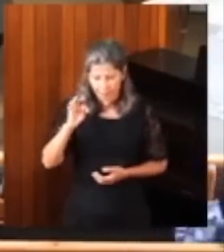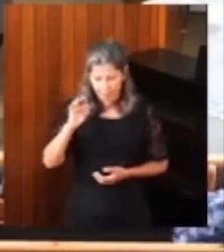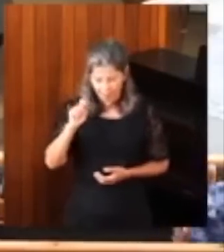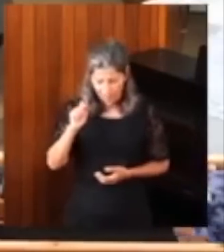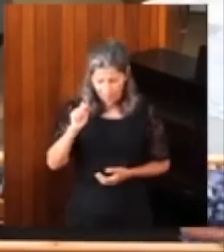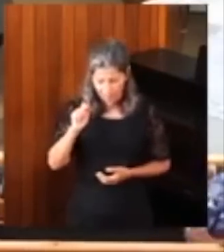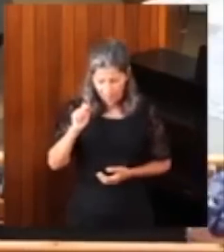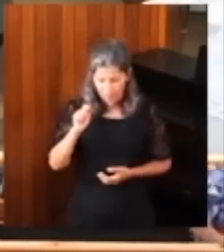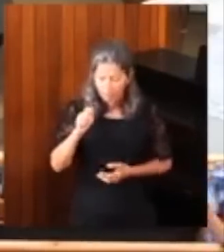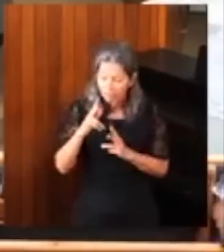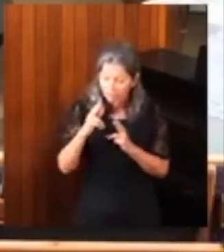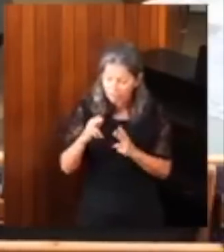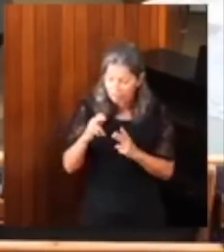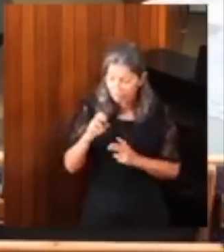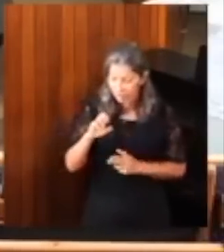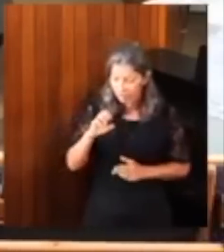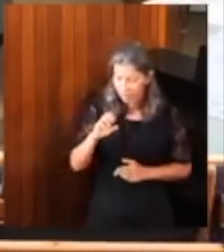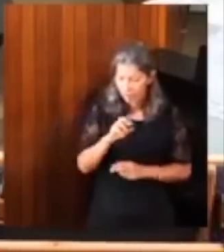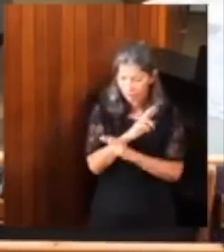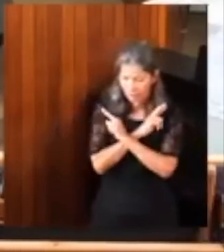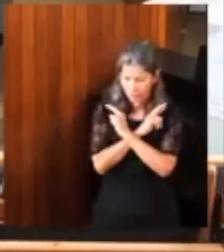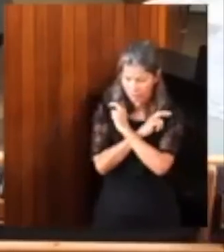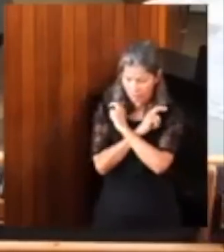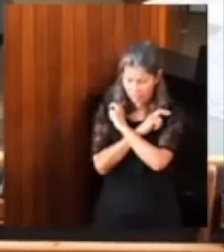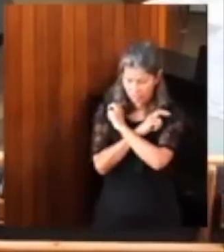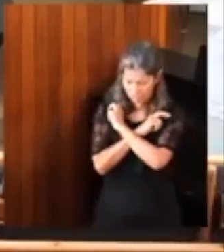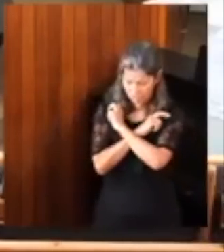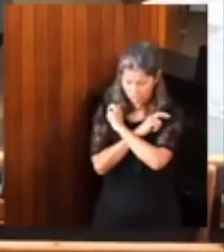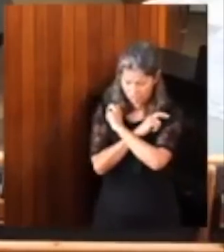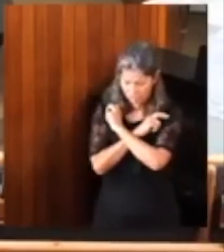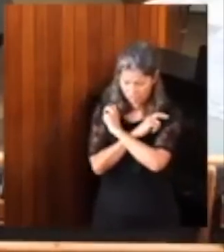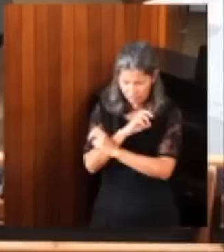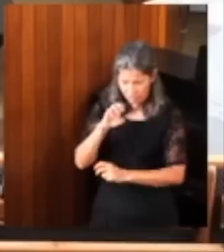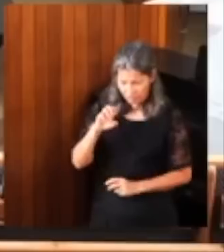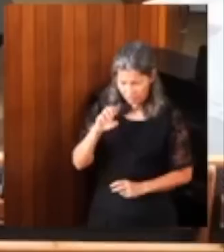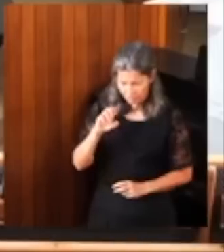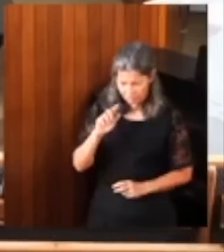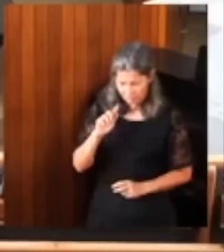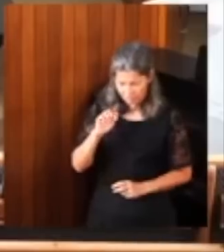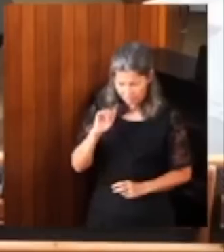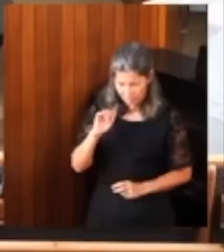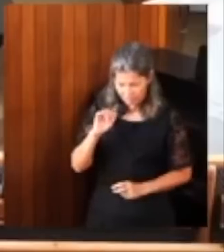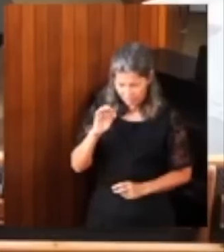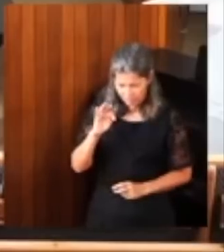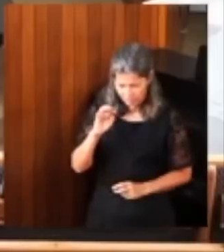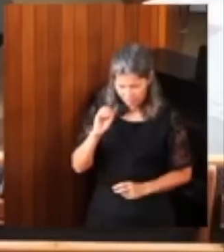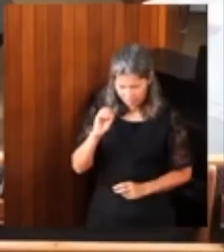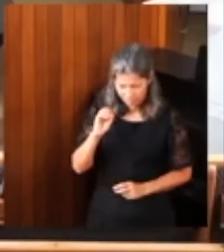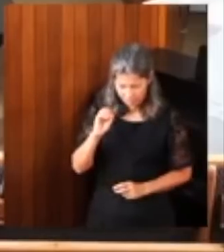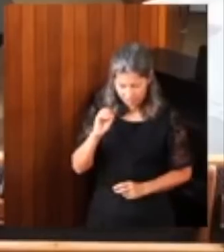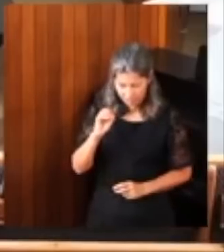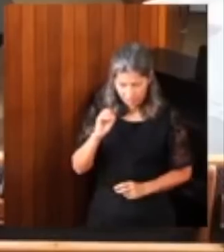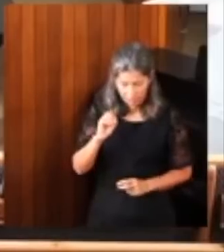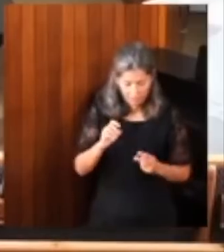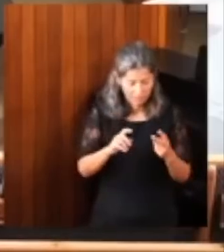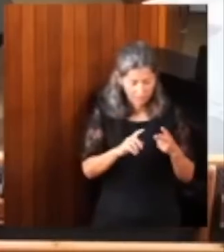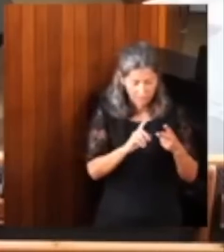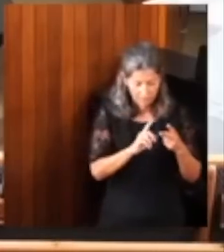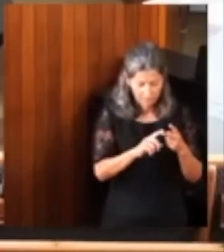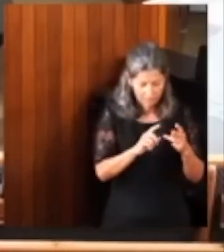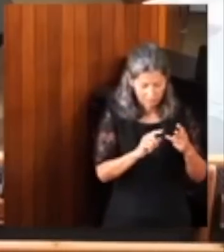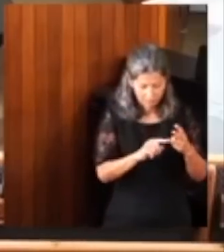Então são símbolos usados para identificar a besta do abismo. E outros 2 personagens são as 2 testemunhas, que profetizam